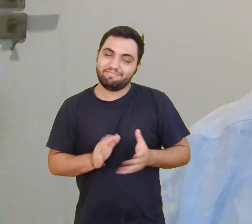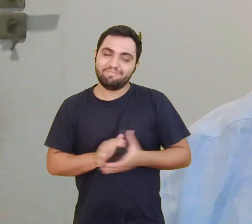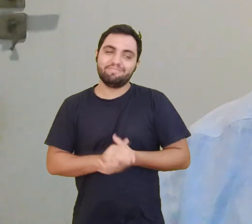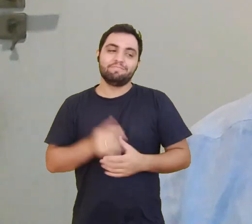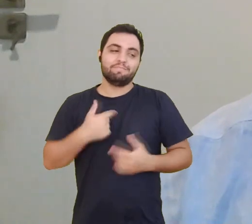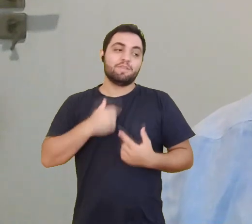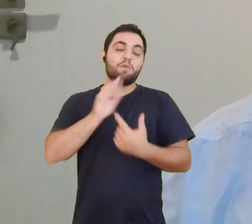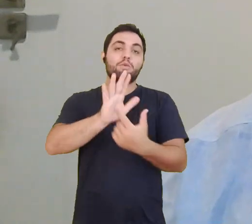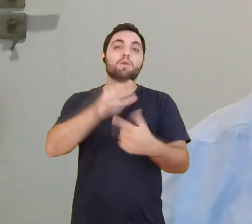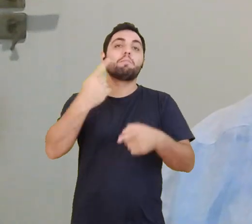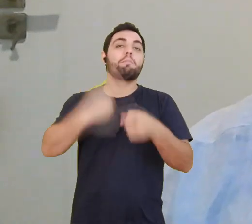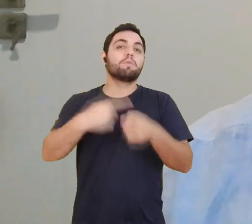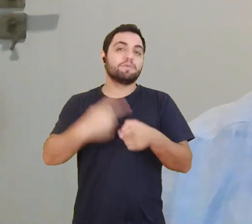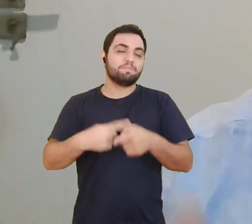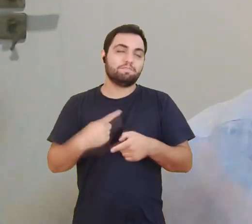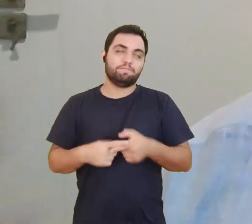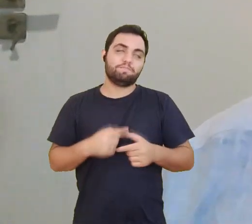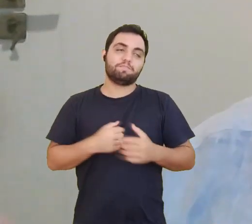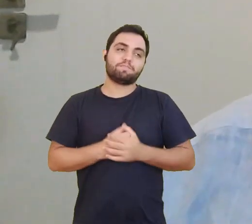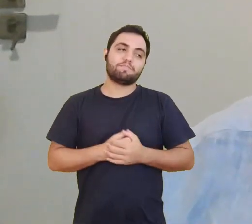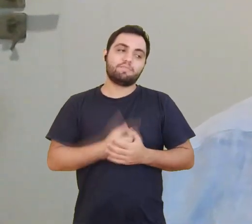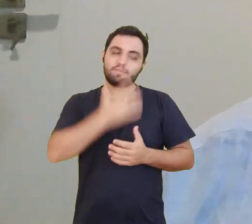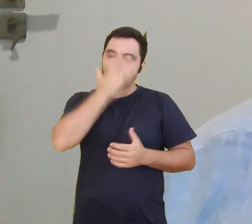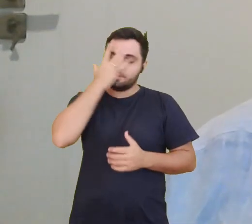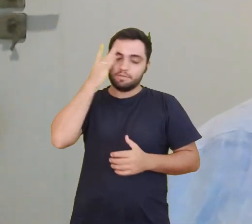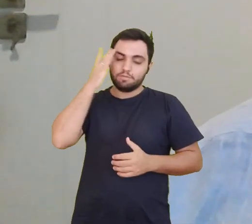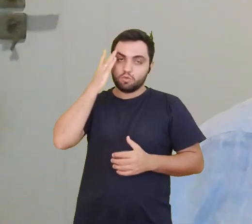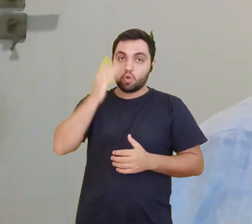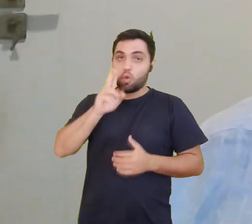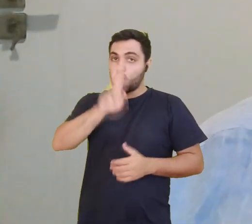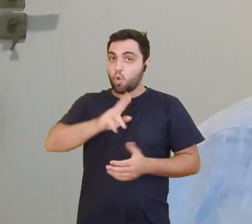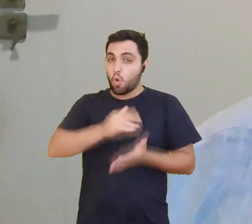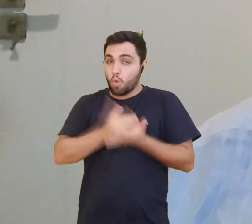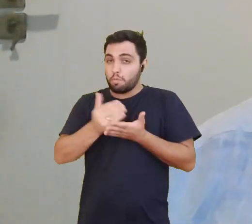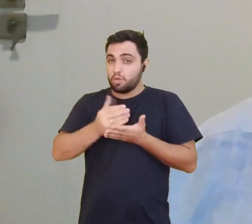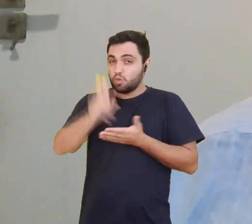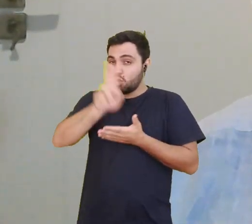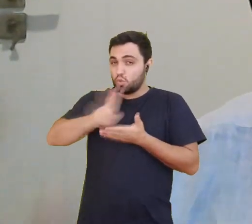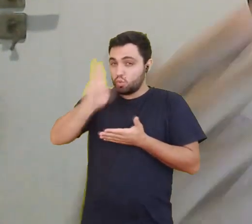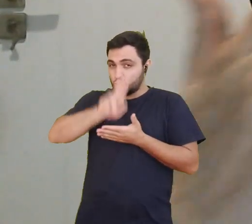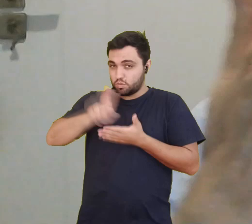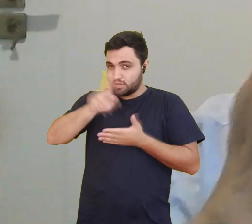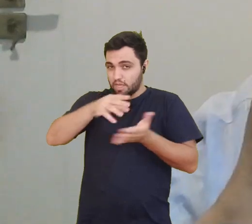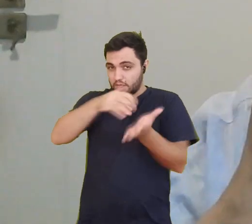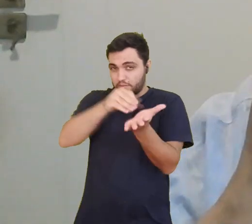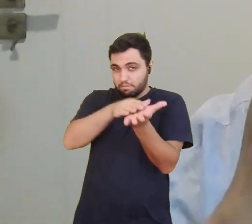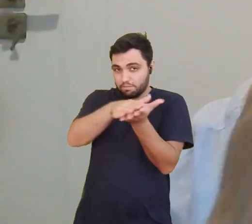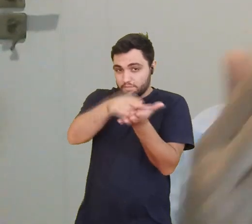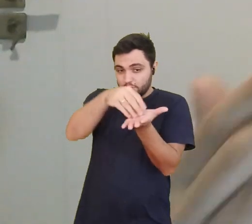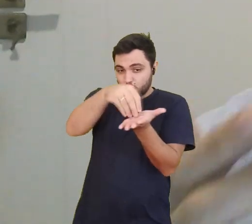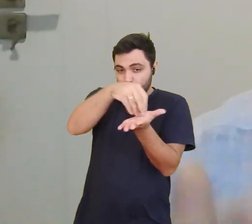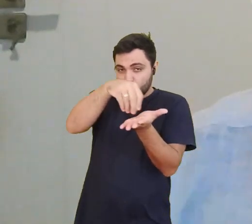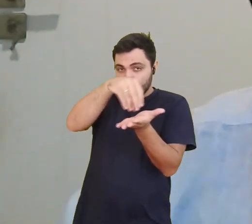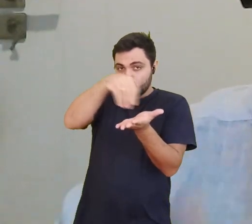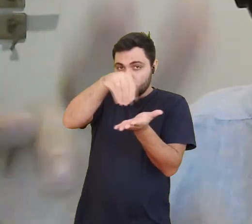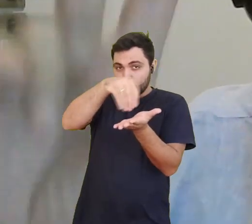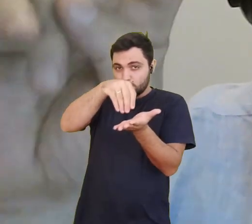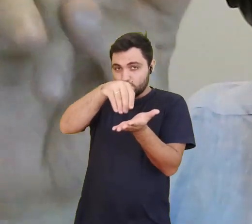assim. Na verdade, quem começou a usar essas impressoras foram os,